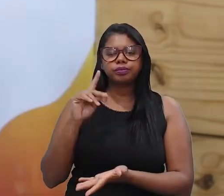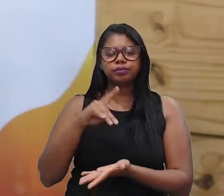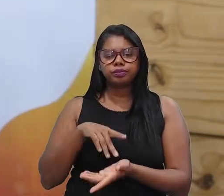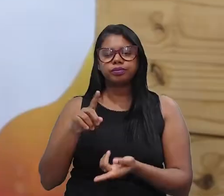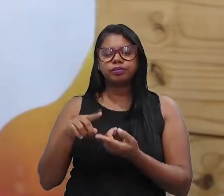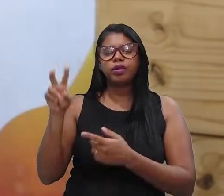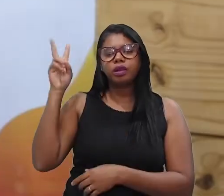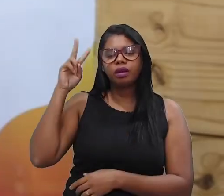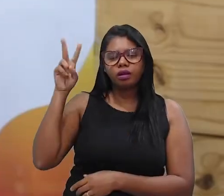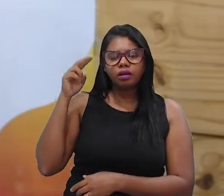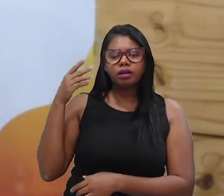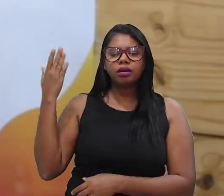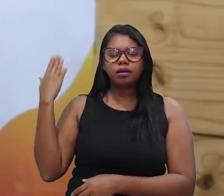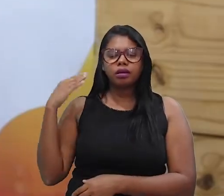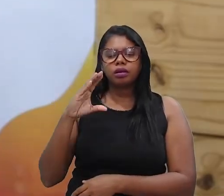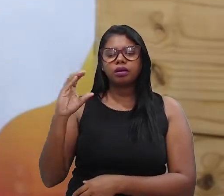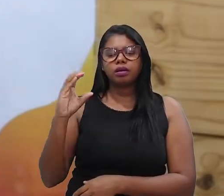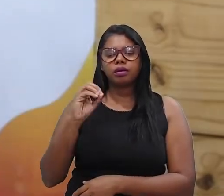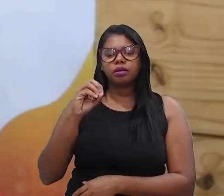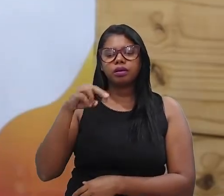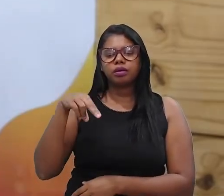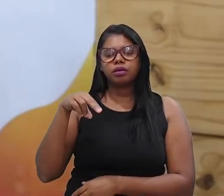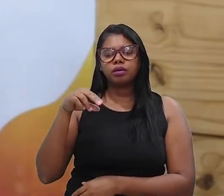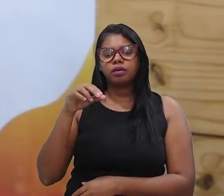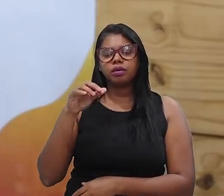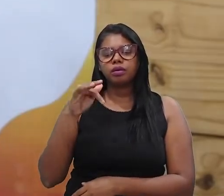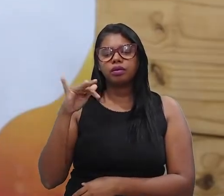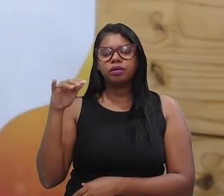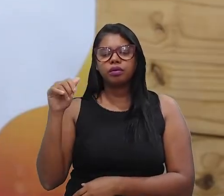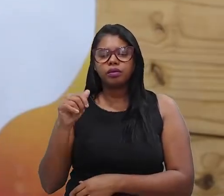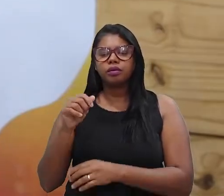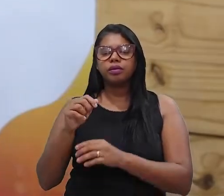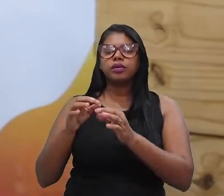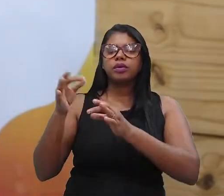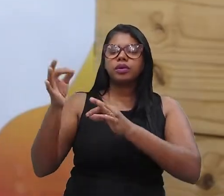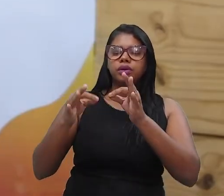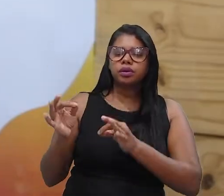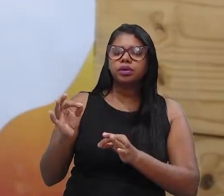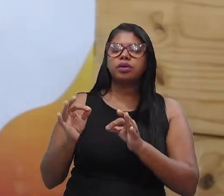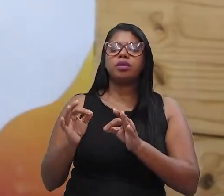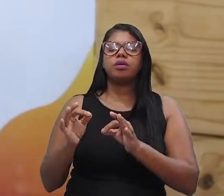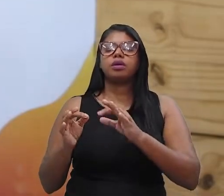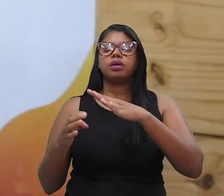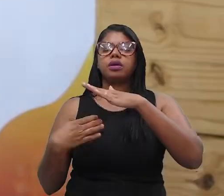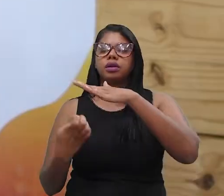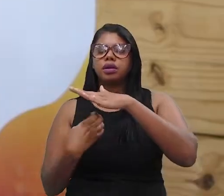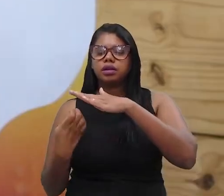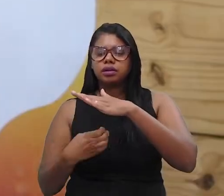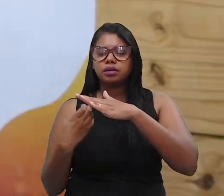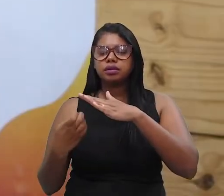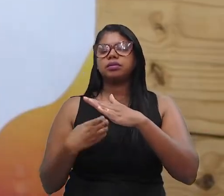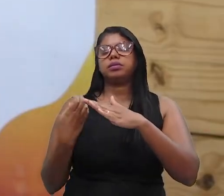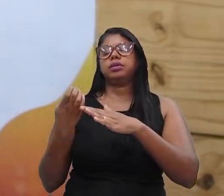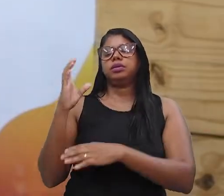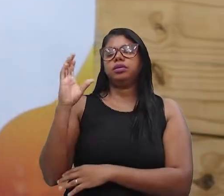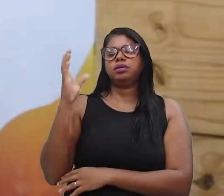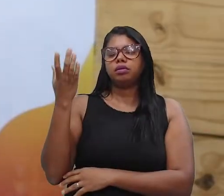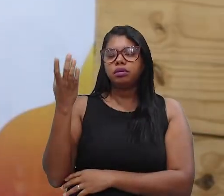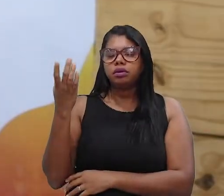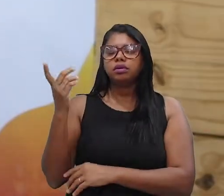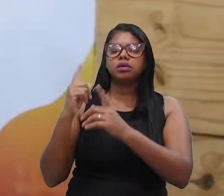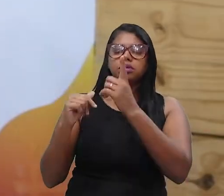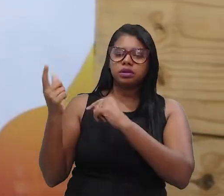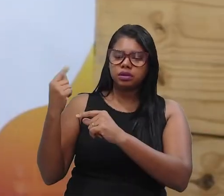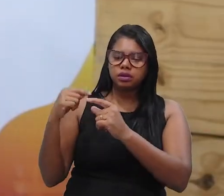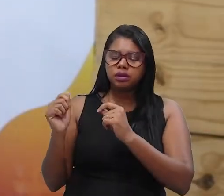que Kofi Annan disse que havia uma necessidade de ajustar as empresas à necessidade climática para que isso trouxesse recursos?